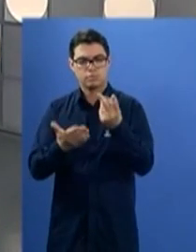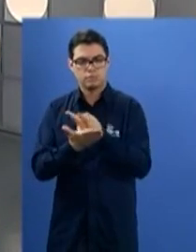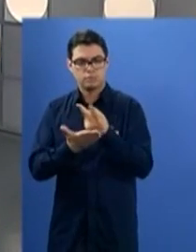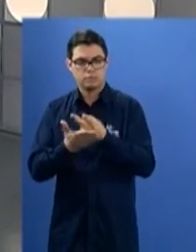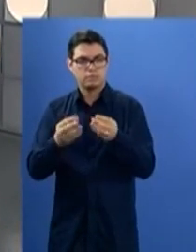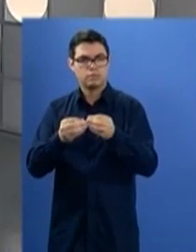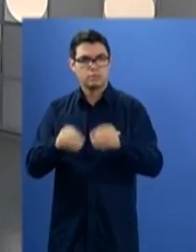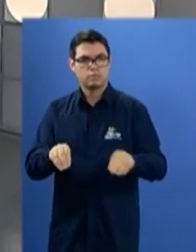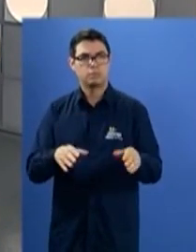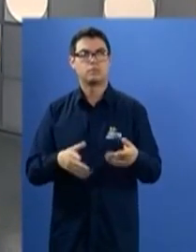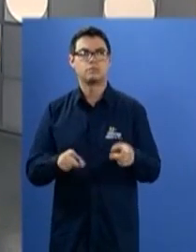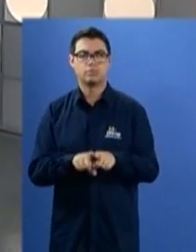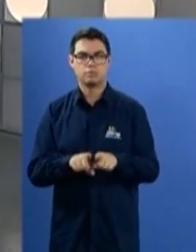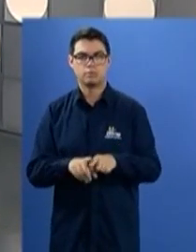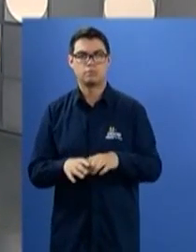perder produtividade.